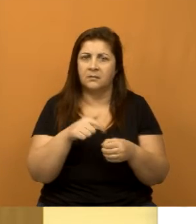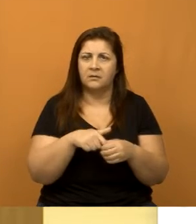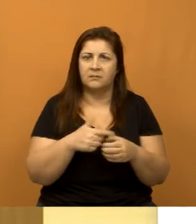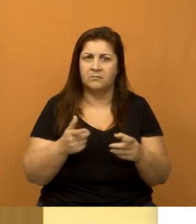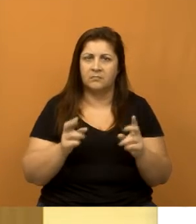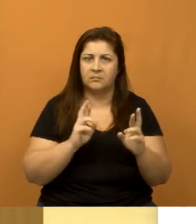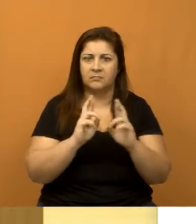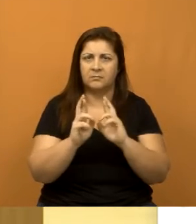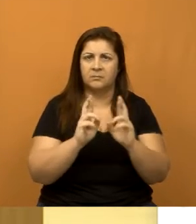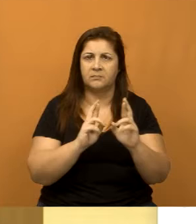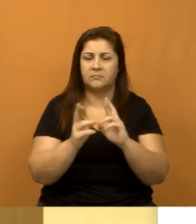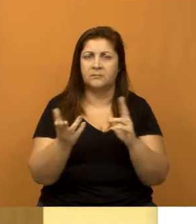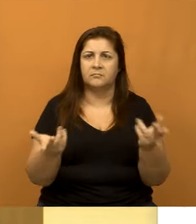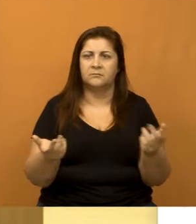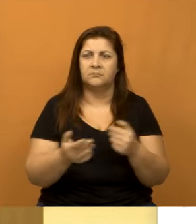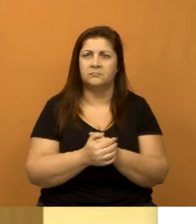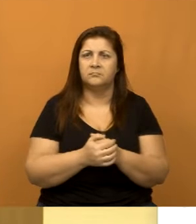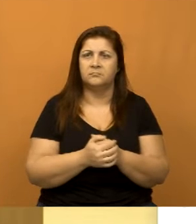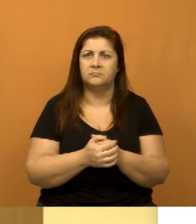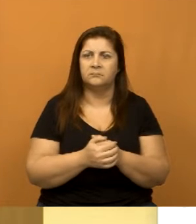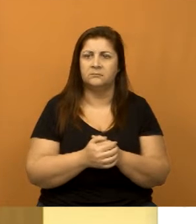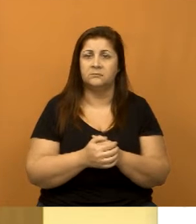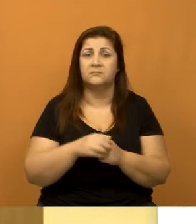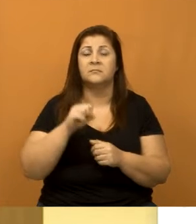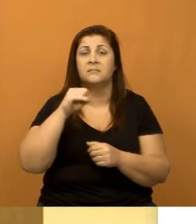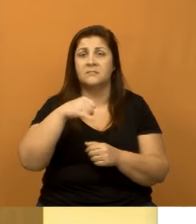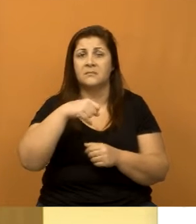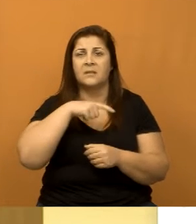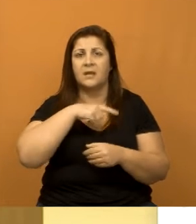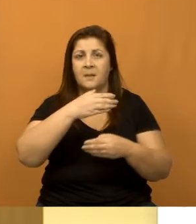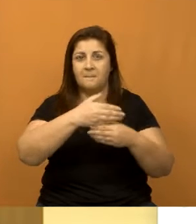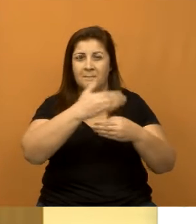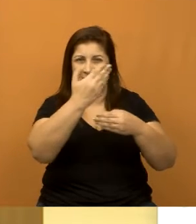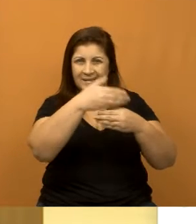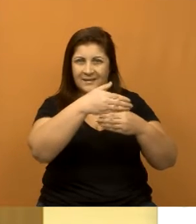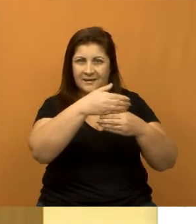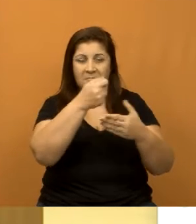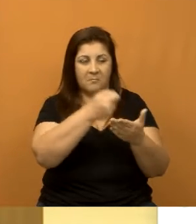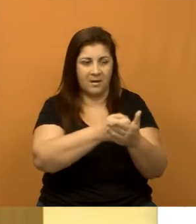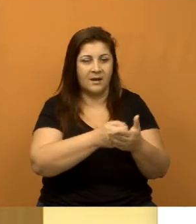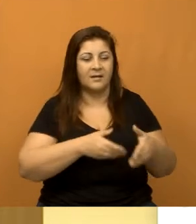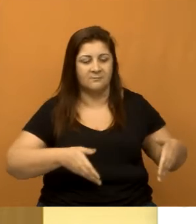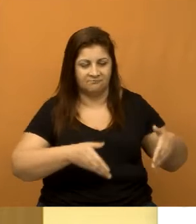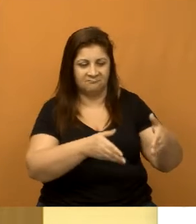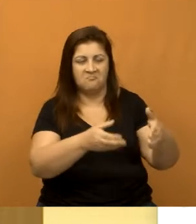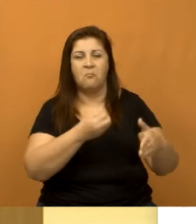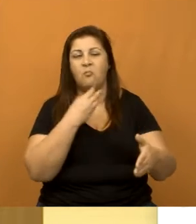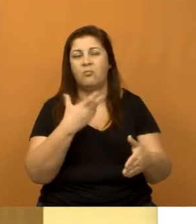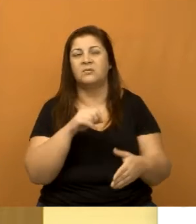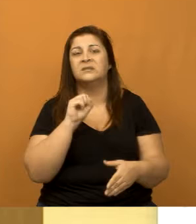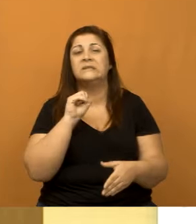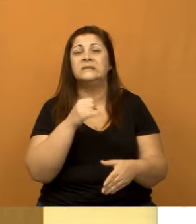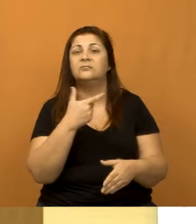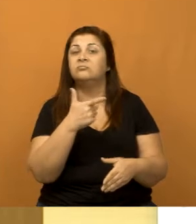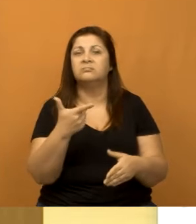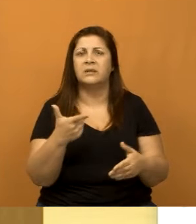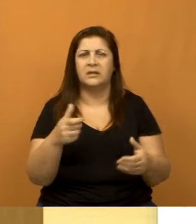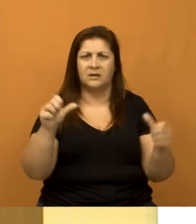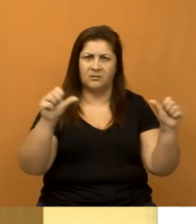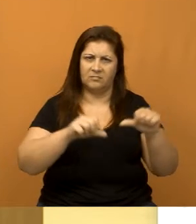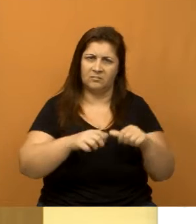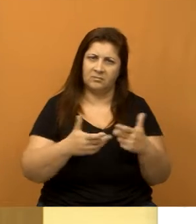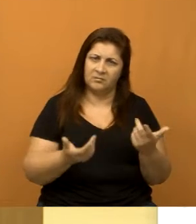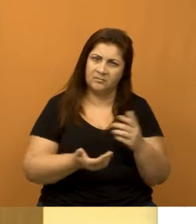e as estradas são boas aonde tem pedágio. Aí justifica. Então essa é uma política que o governo federal tem